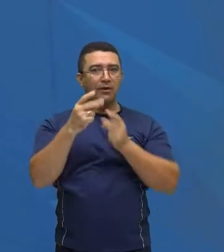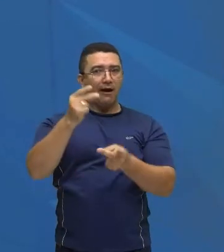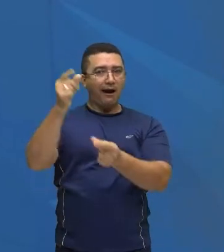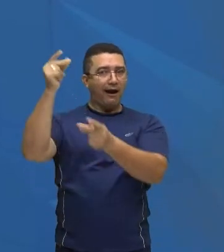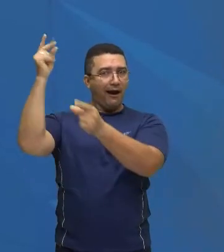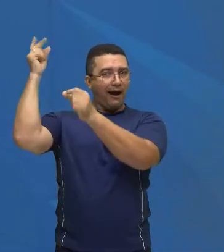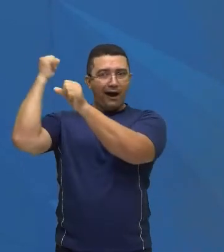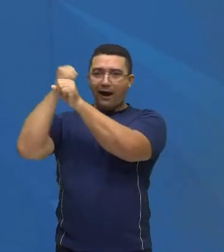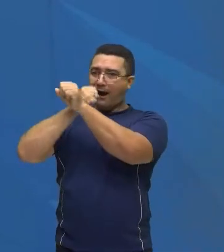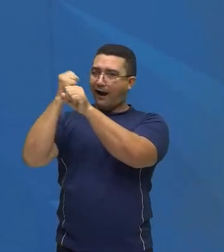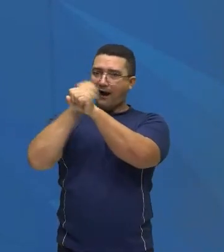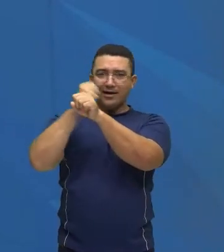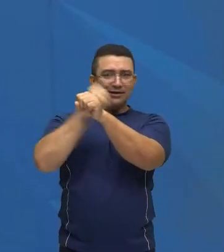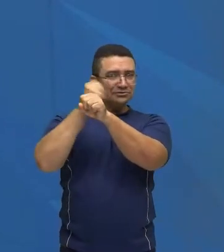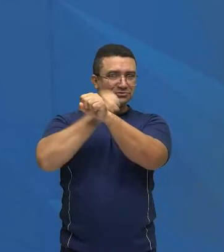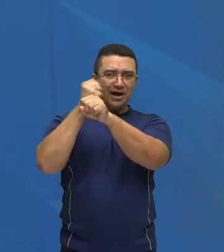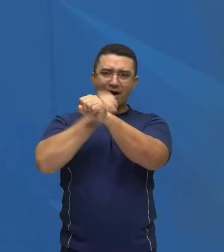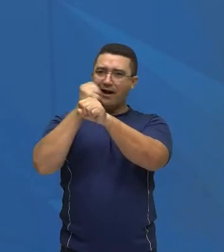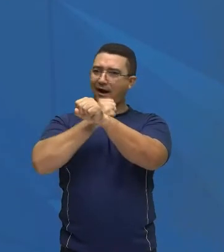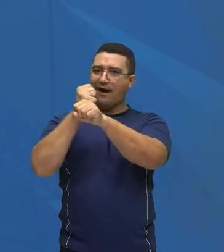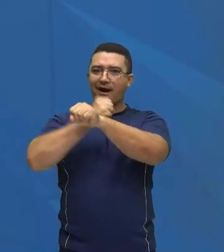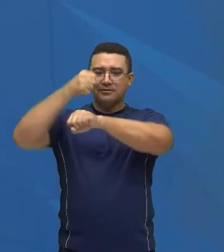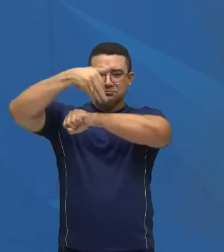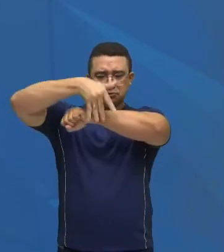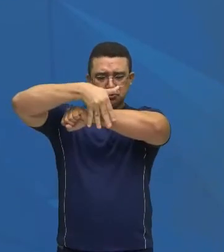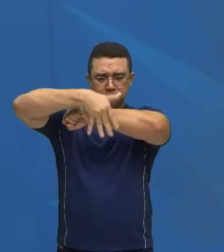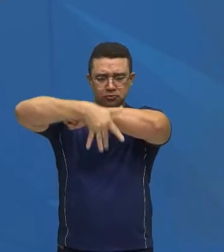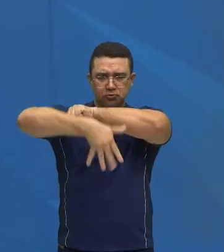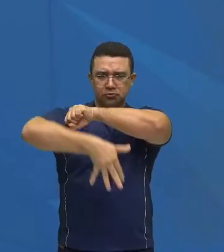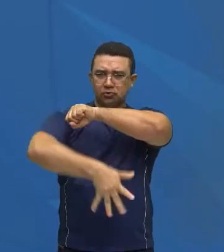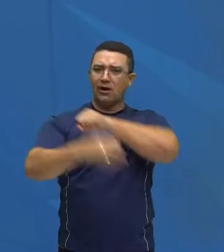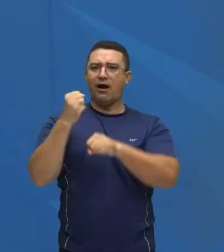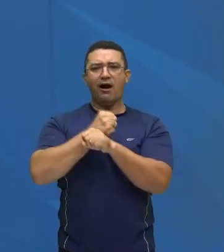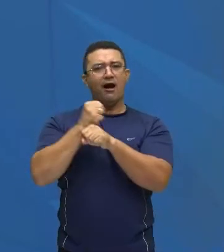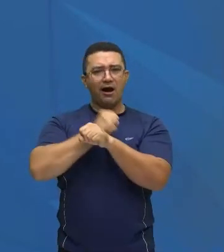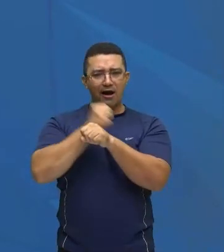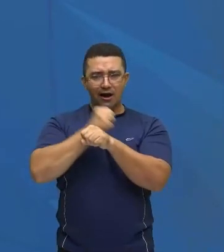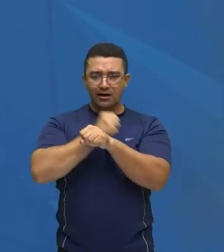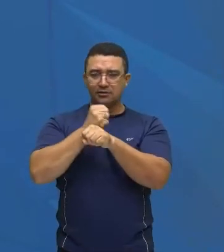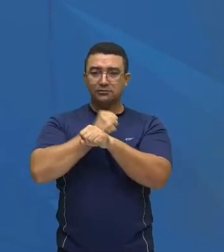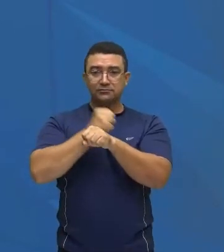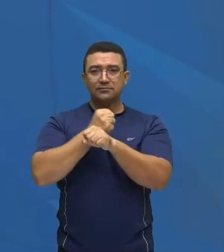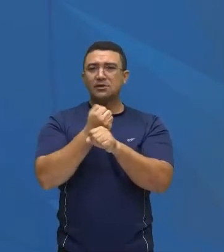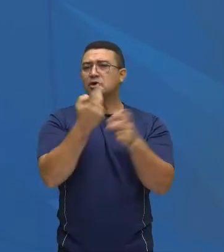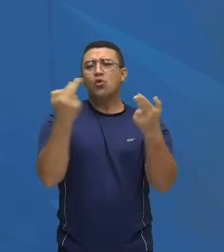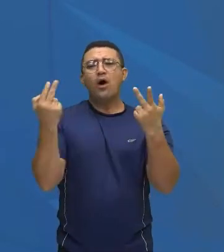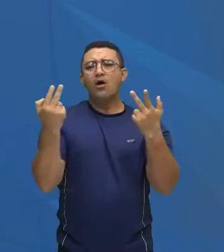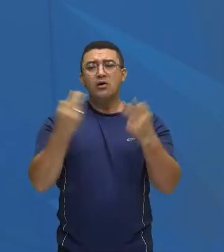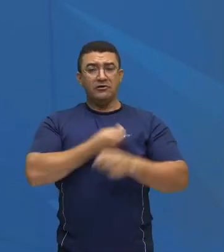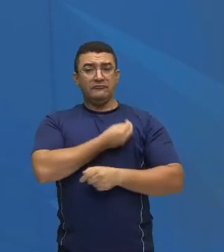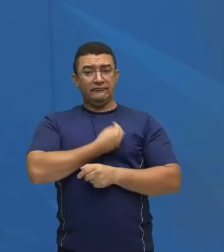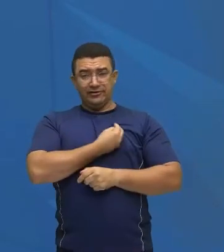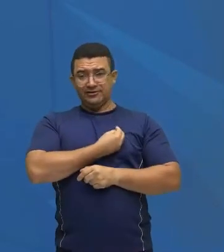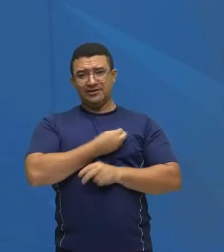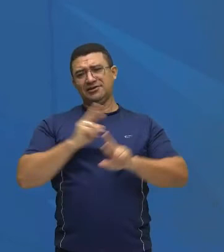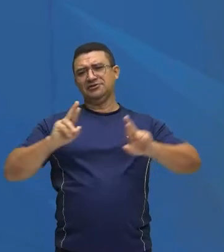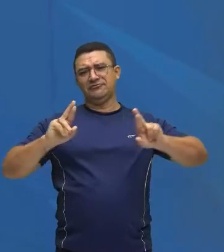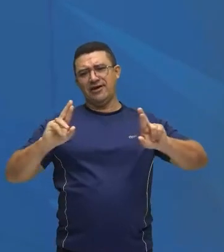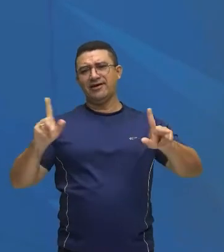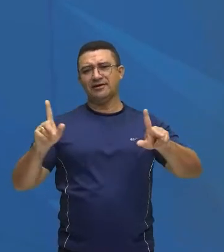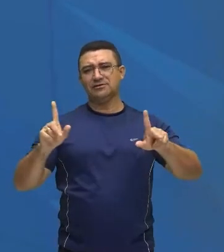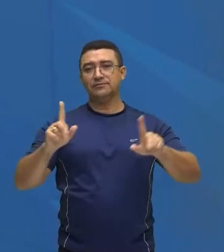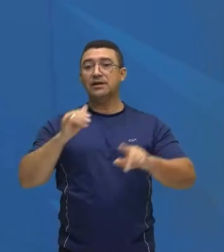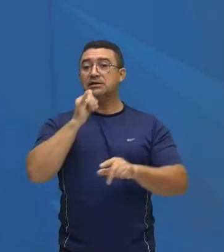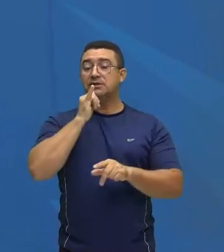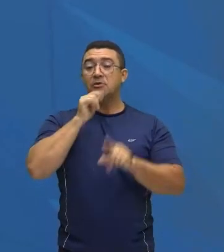anos. Claro que a gente, né, não tem essa vivência toda de milhares e milhares de anos, né? A nossa vida não chega a tudo isso. Mas isso quer dizer para a